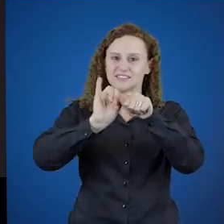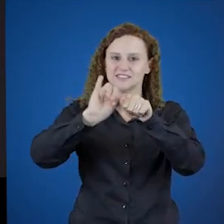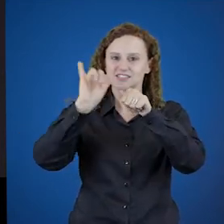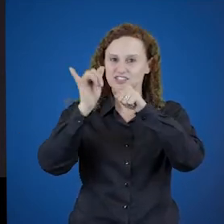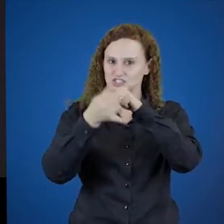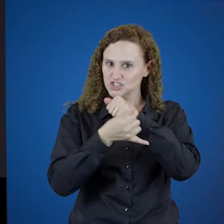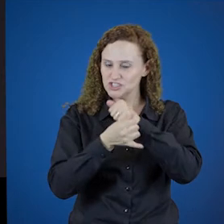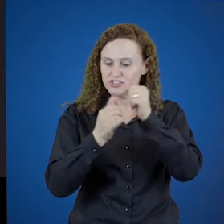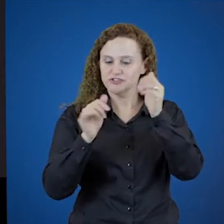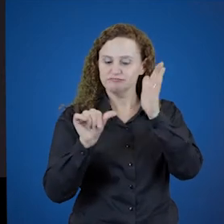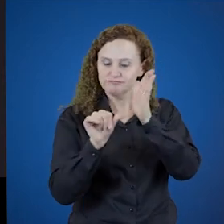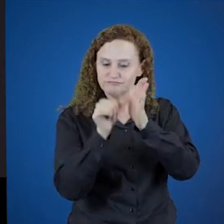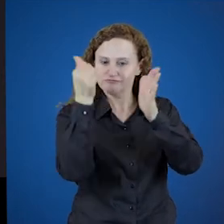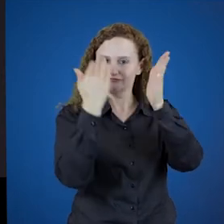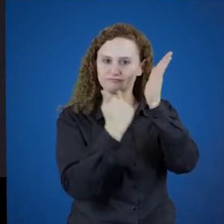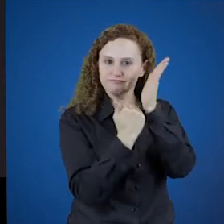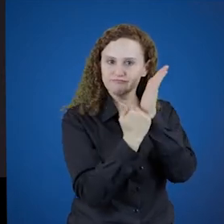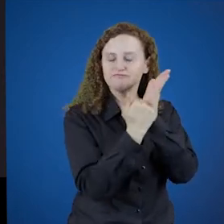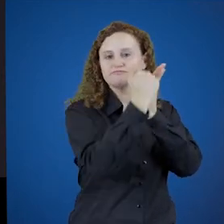classe